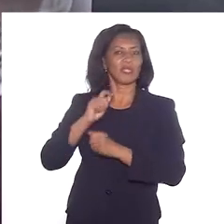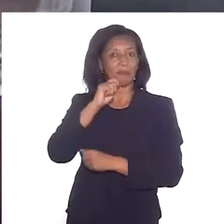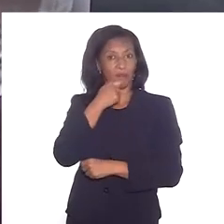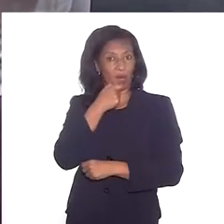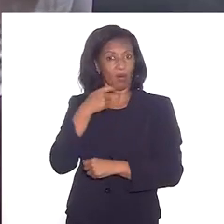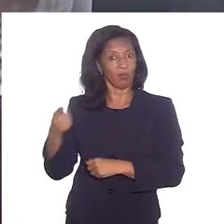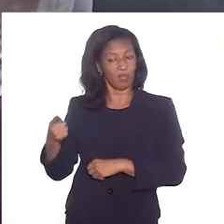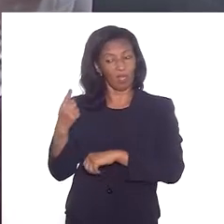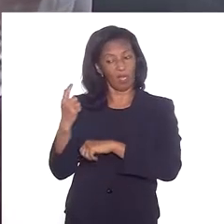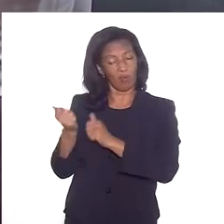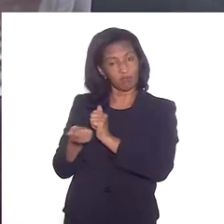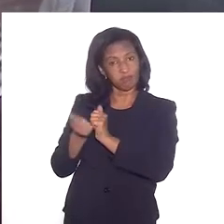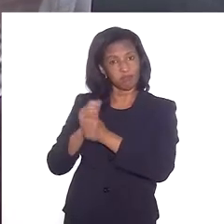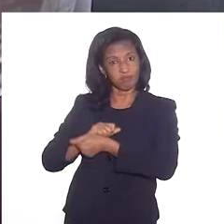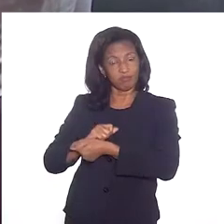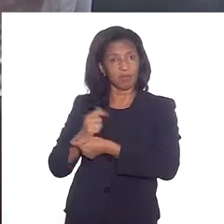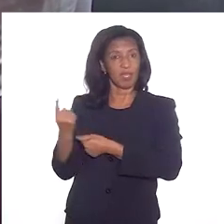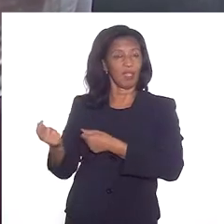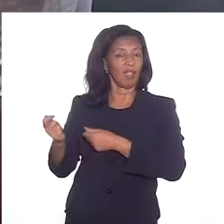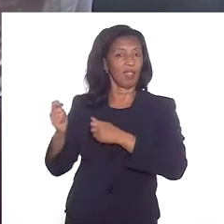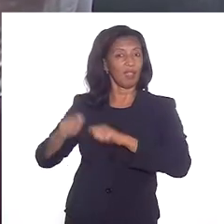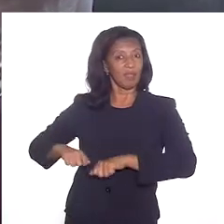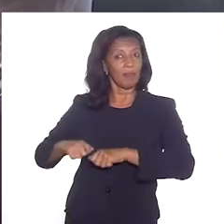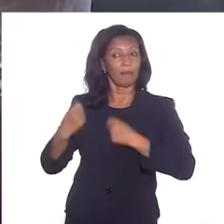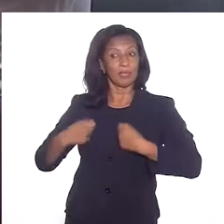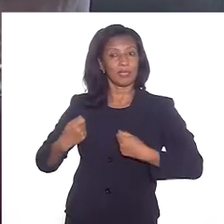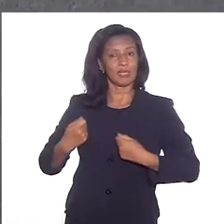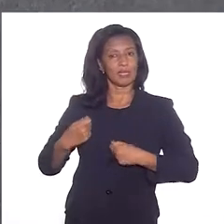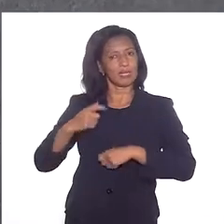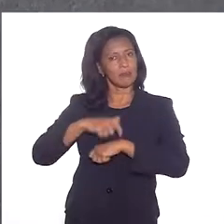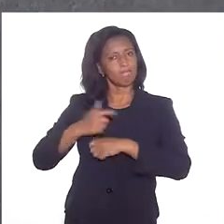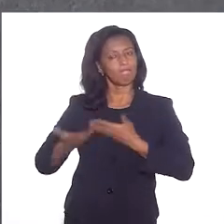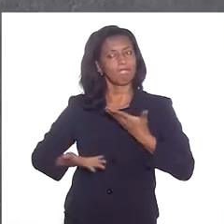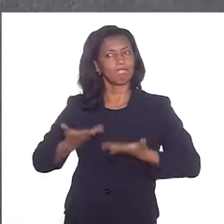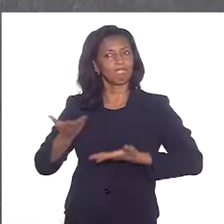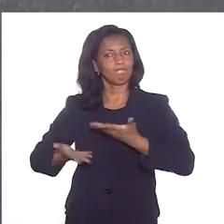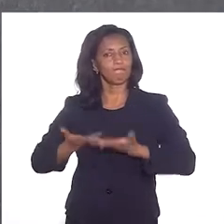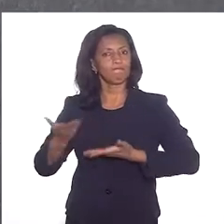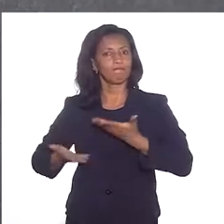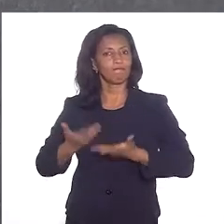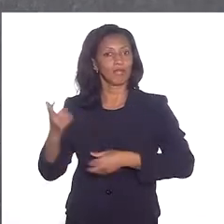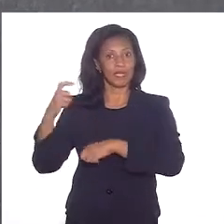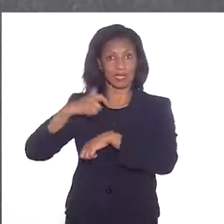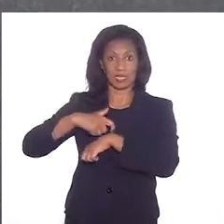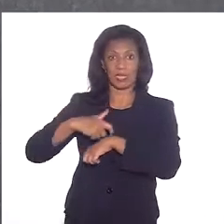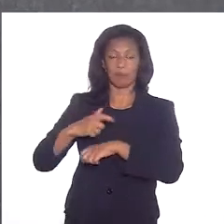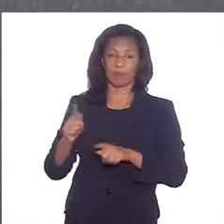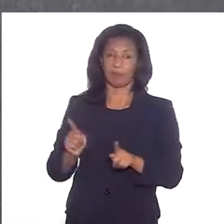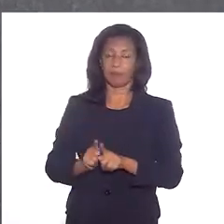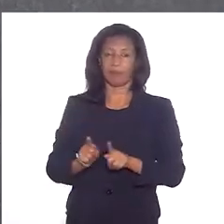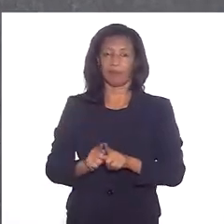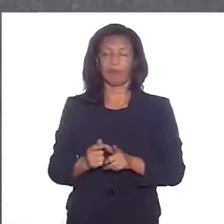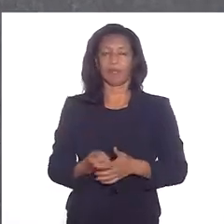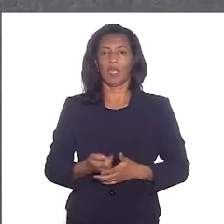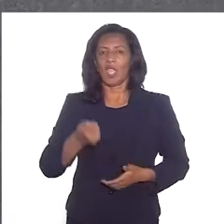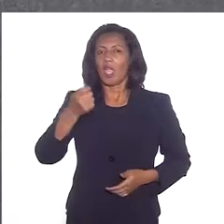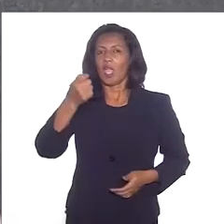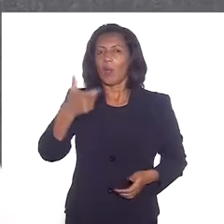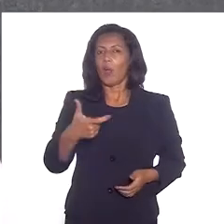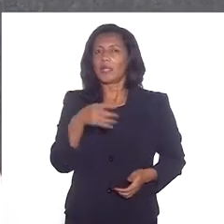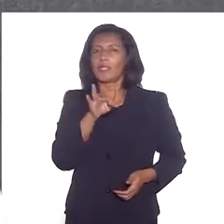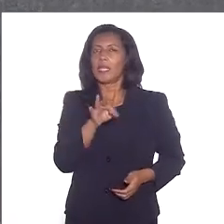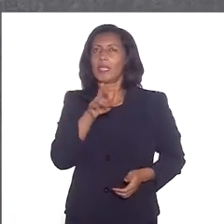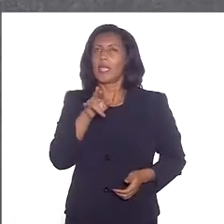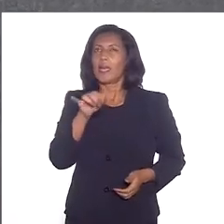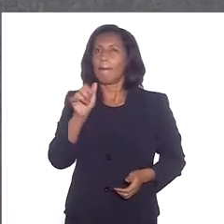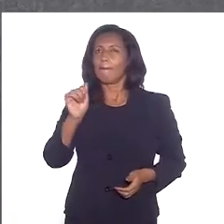pão. Porque é uma atividade que exige, de fato, essa dedicação, né? Essa entrega e esse tempo. É quase que